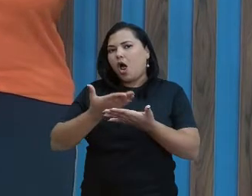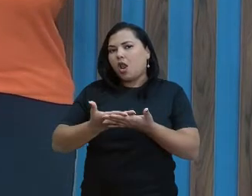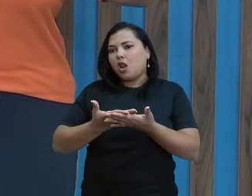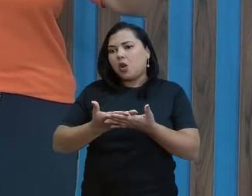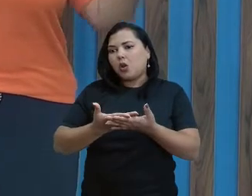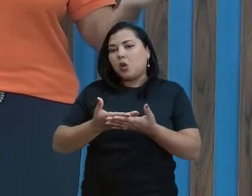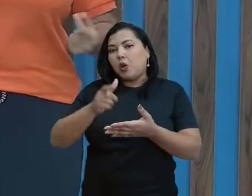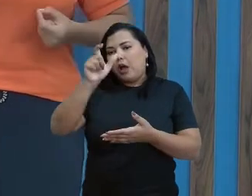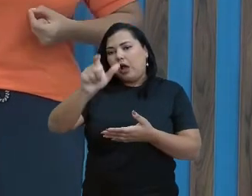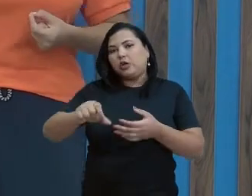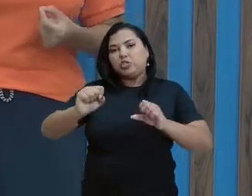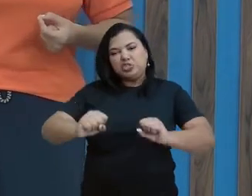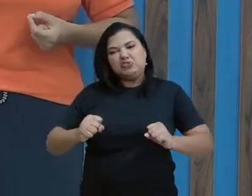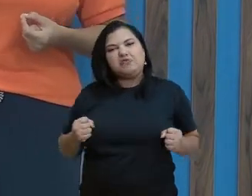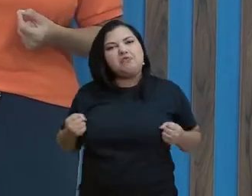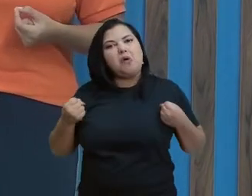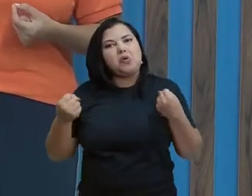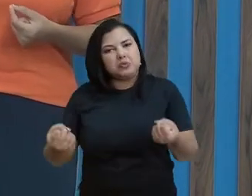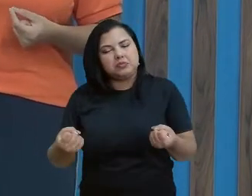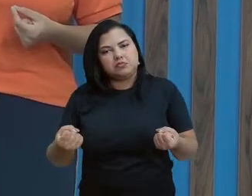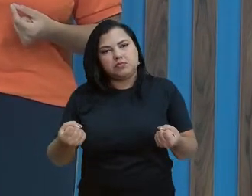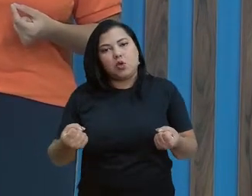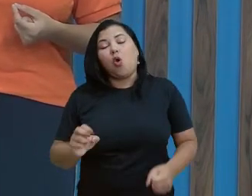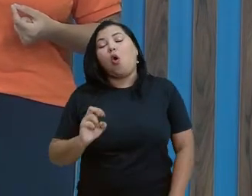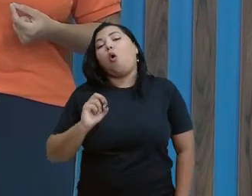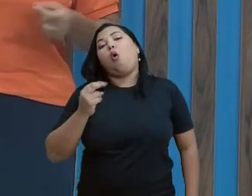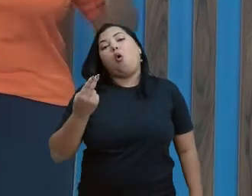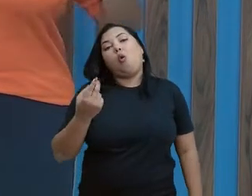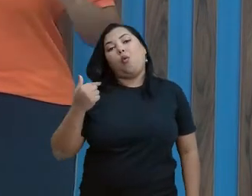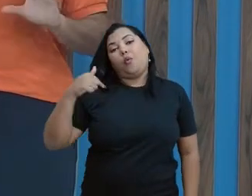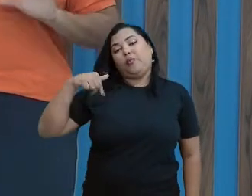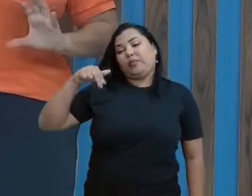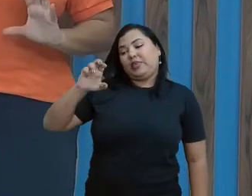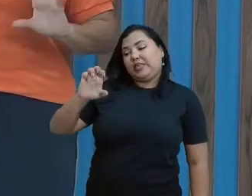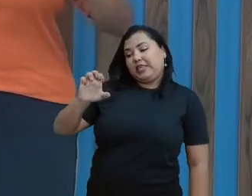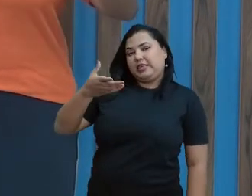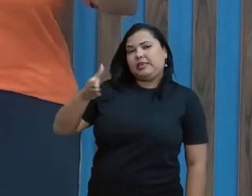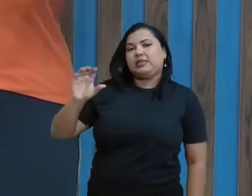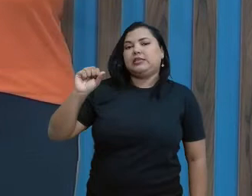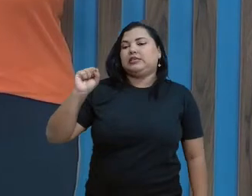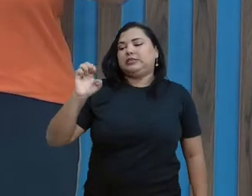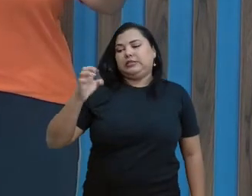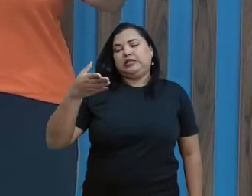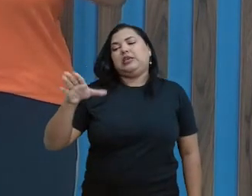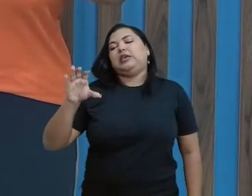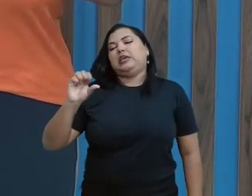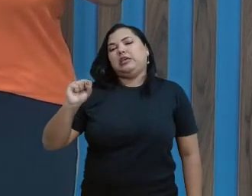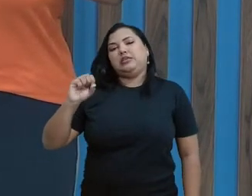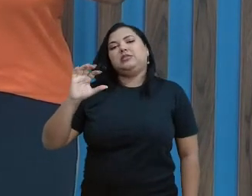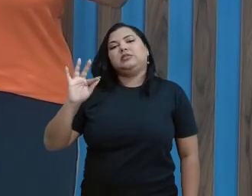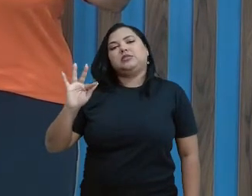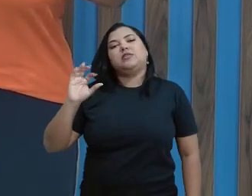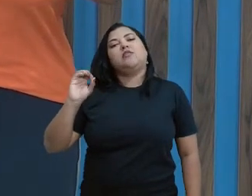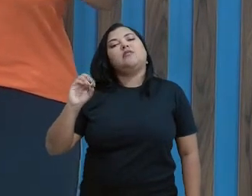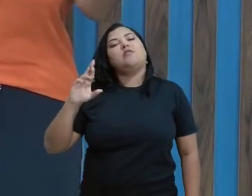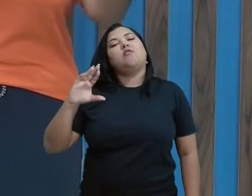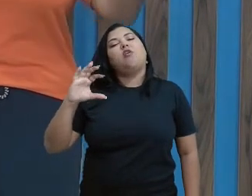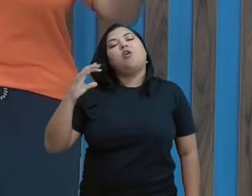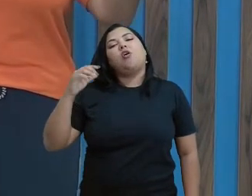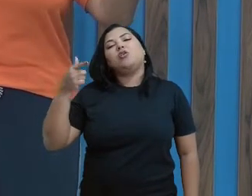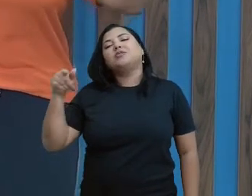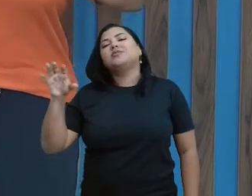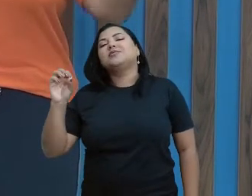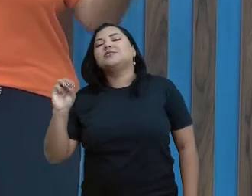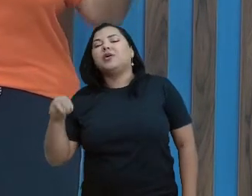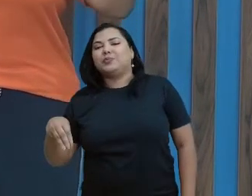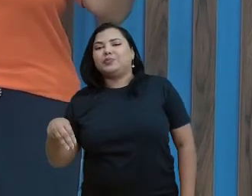Ou admiro alunos que se esforçam. Então, aqui eu vou ter em um adjetivo e na outra